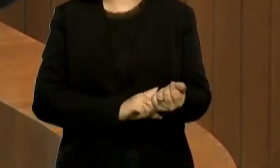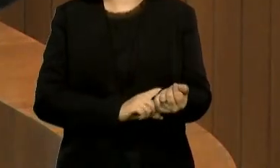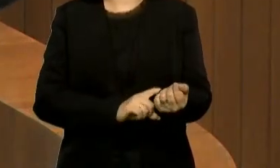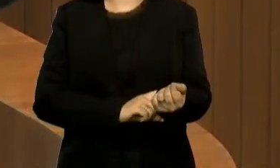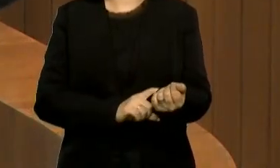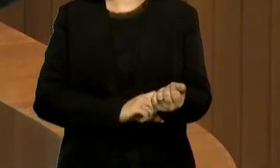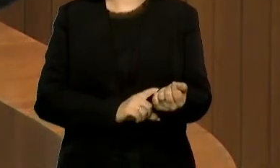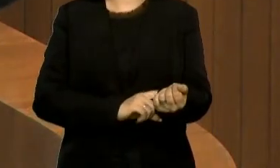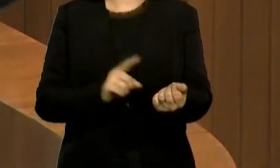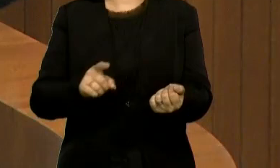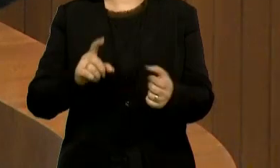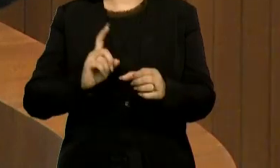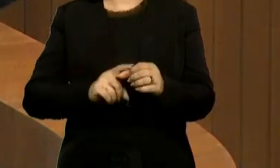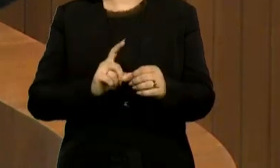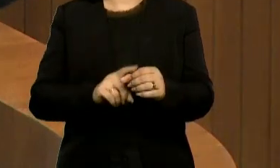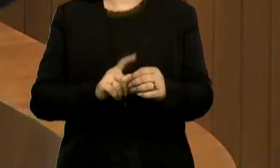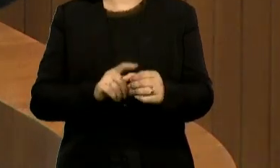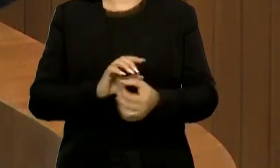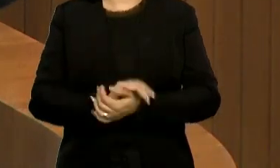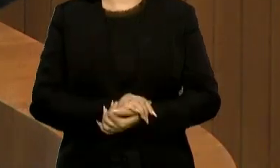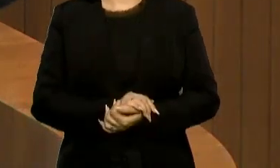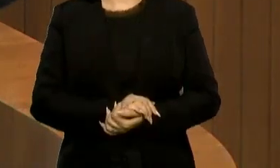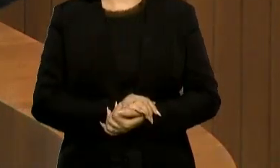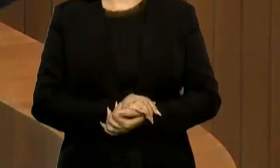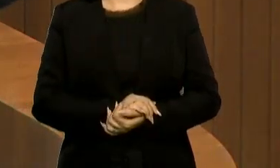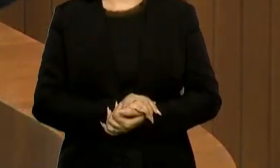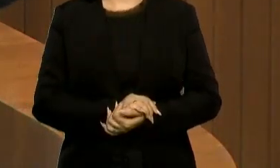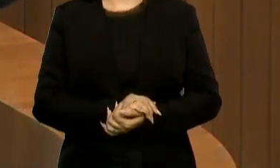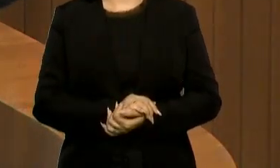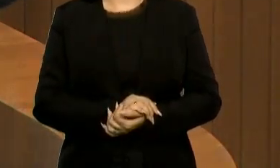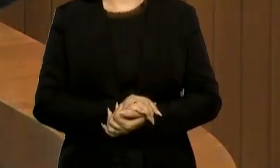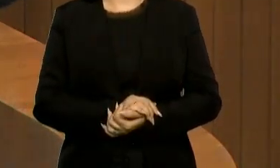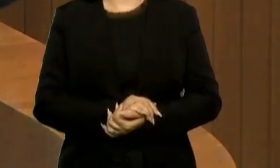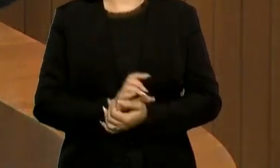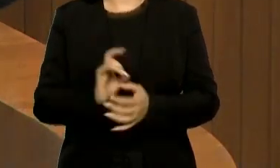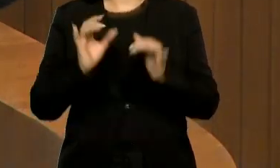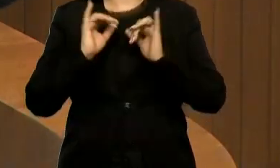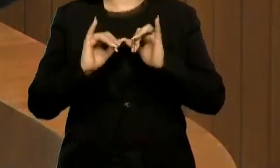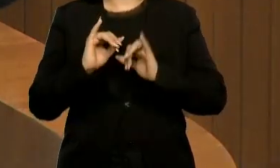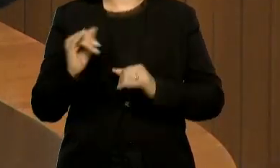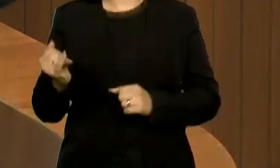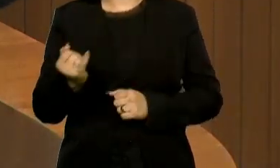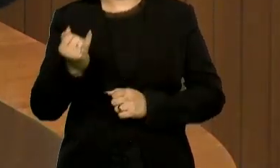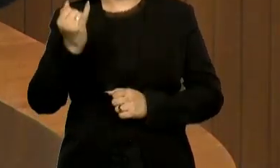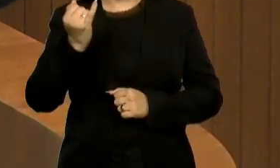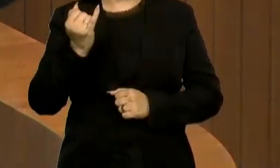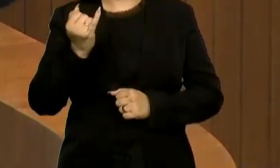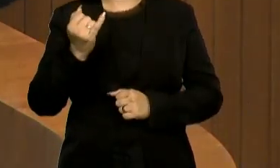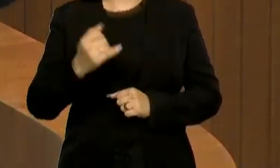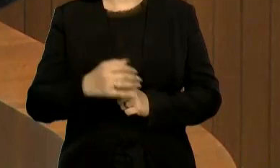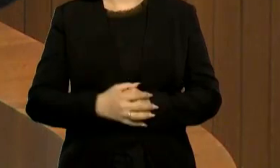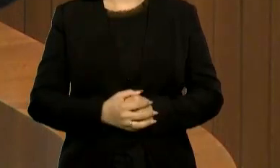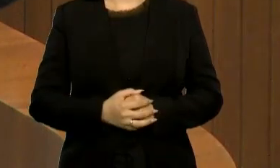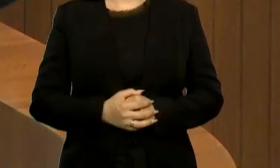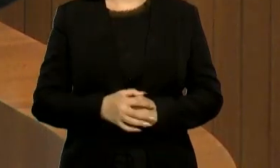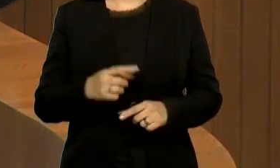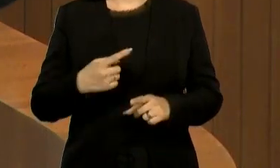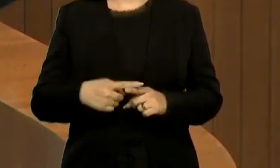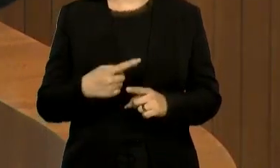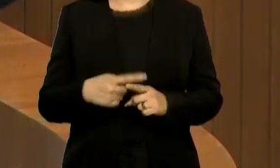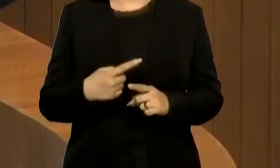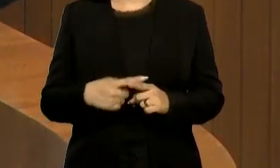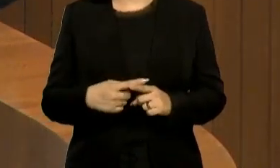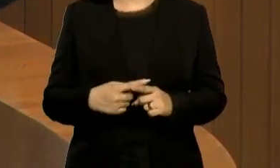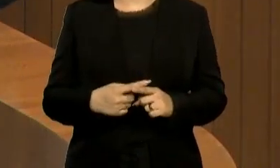no interior, mas é para fazer um registro importante para que não fique